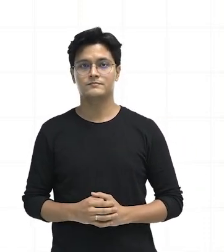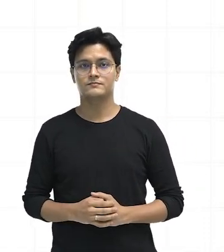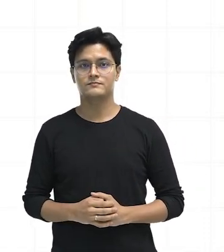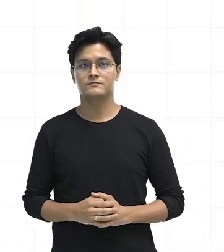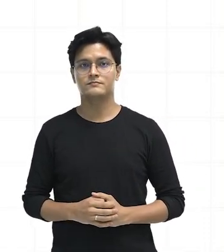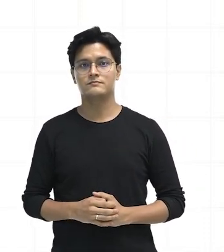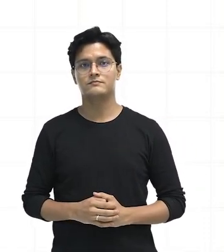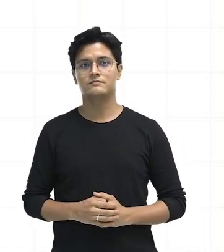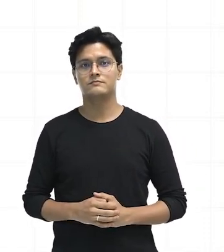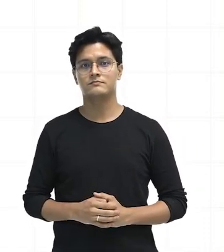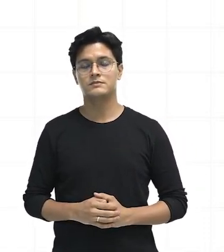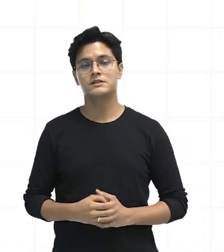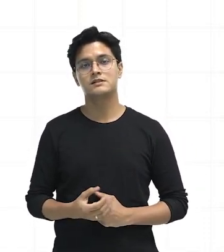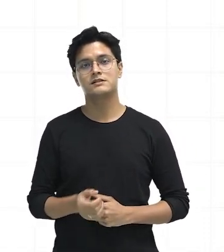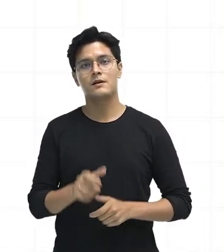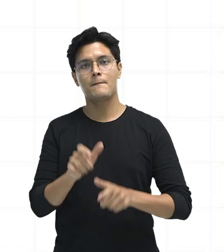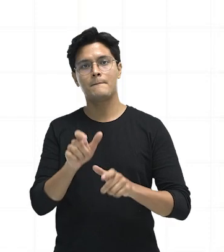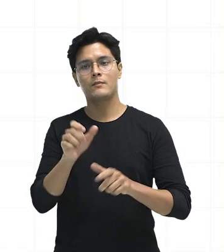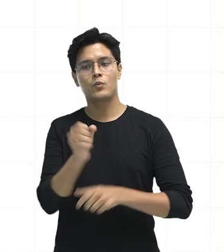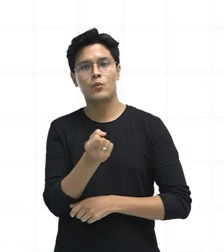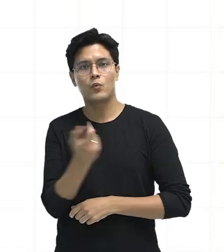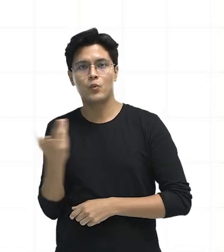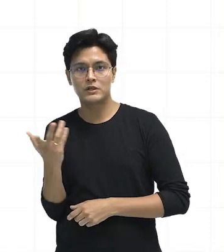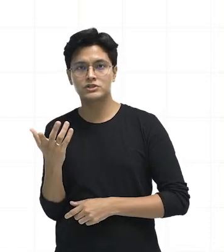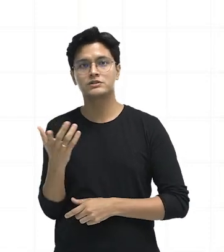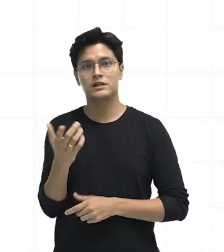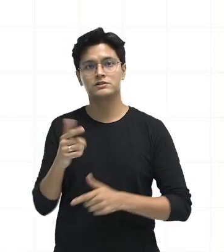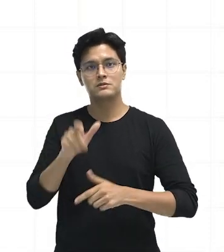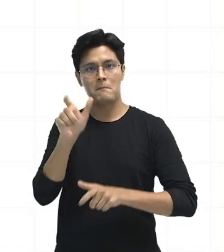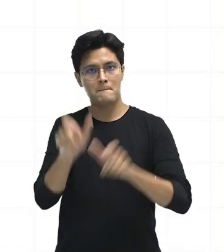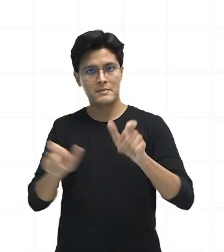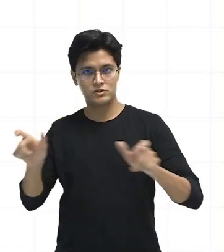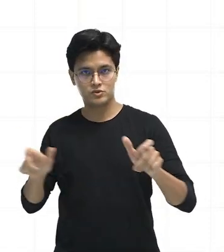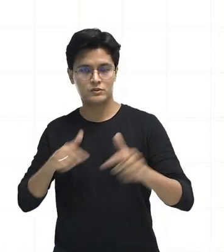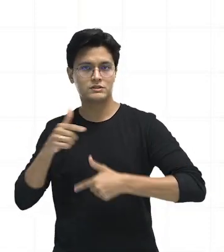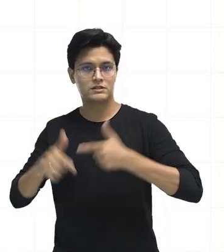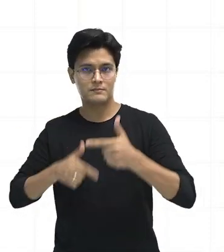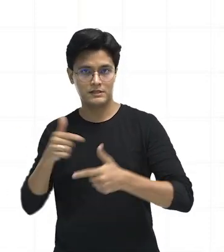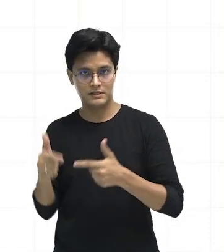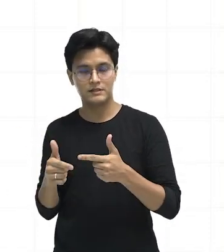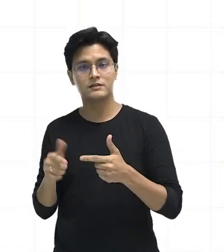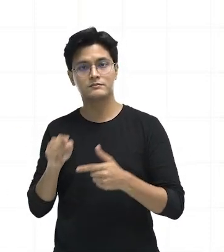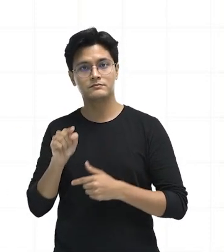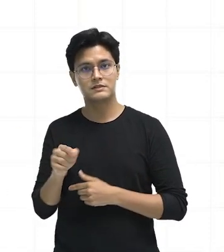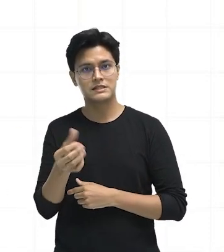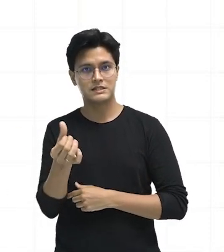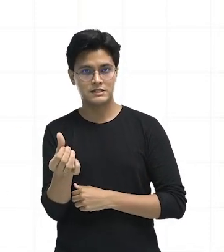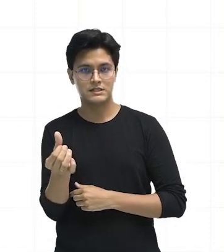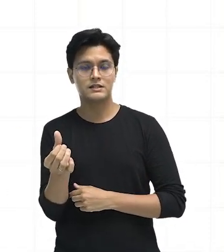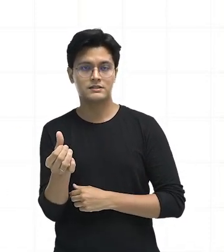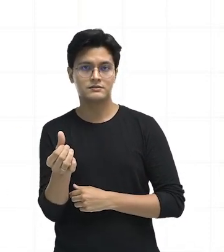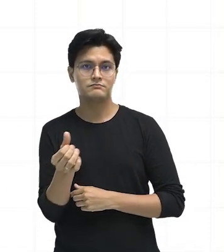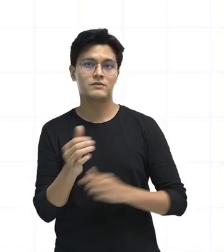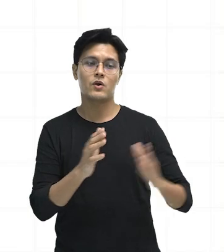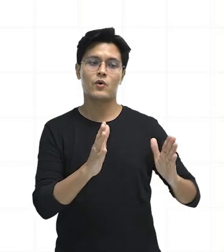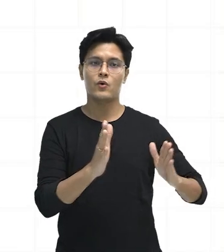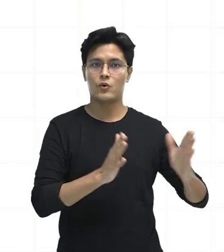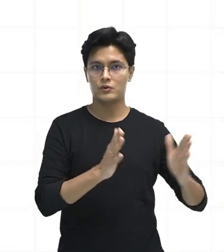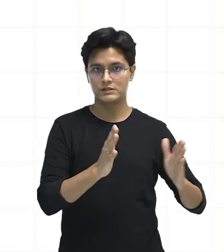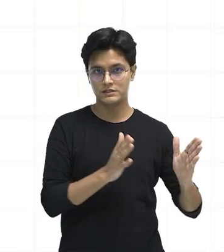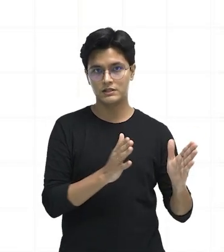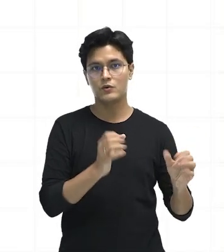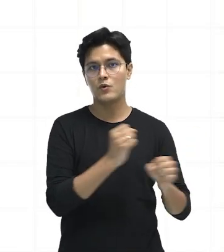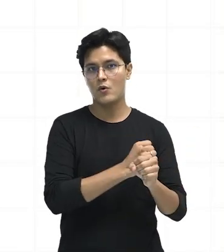com 6 funcionários, a obra seria feita em 18 dias. Mas, para acabar